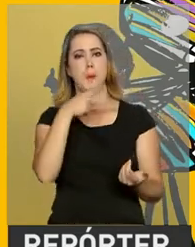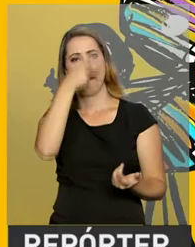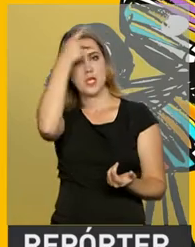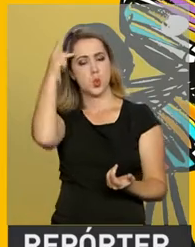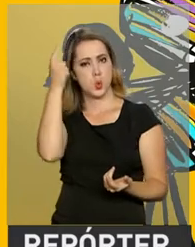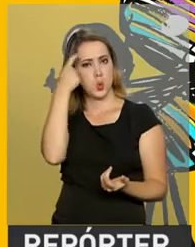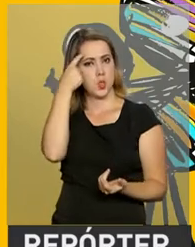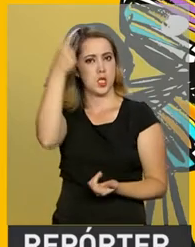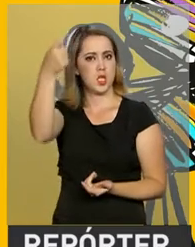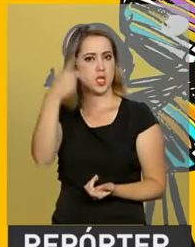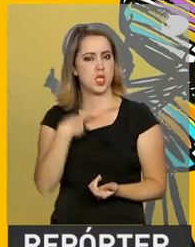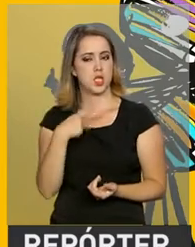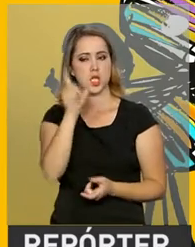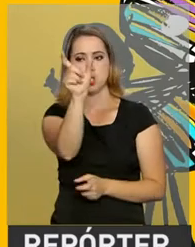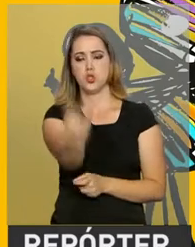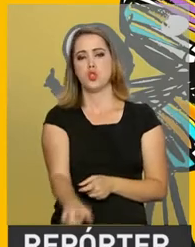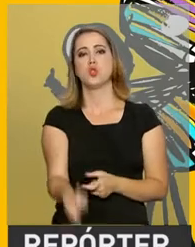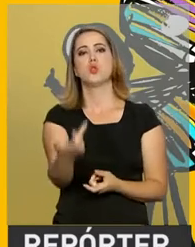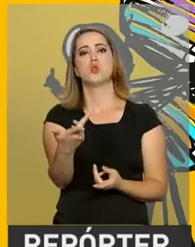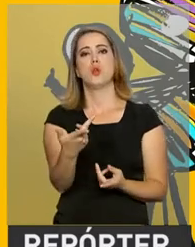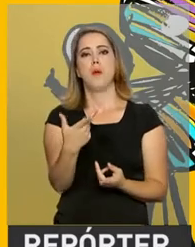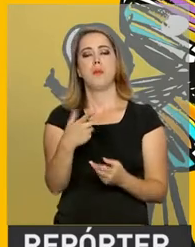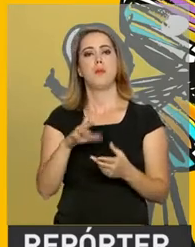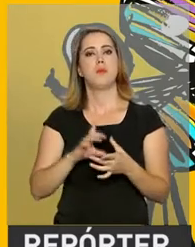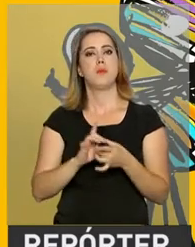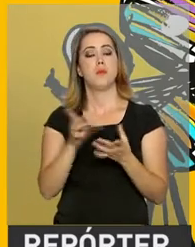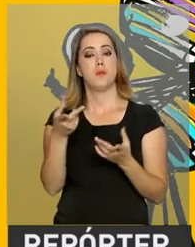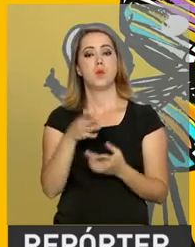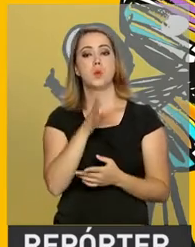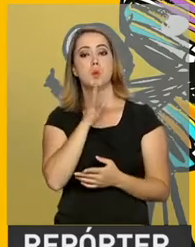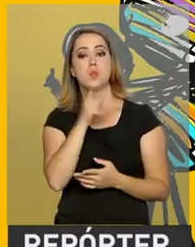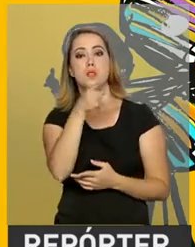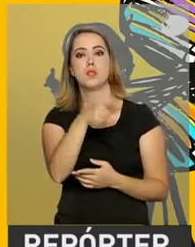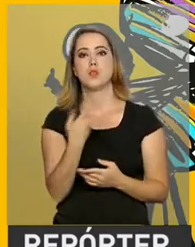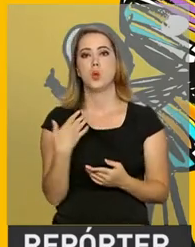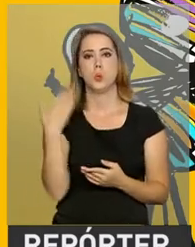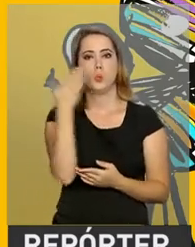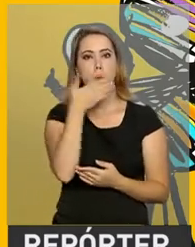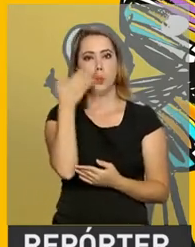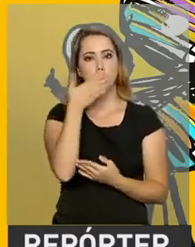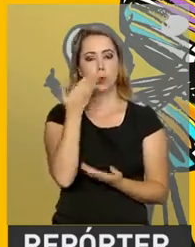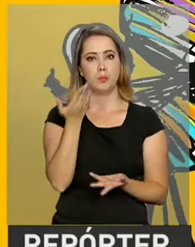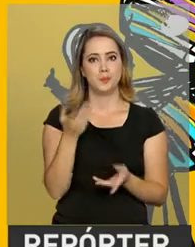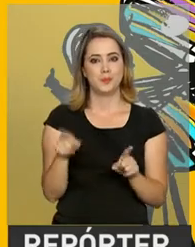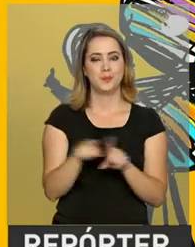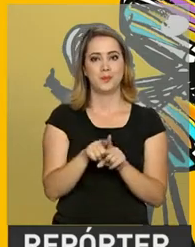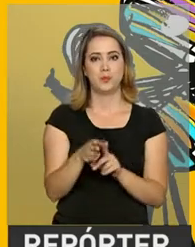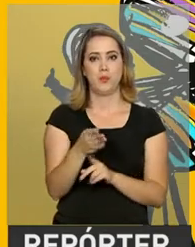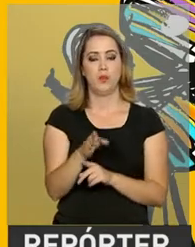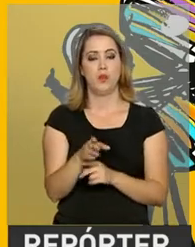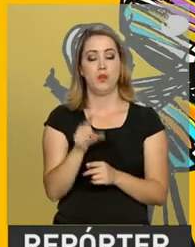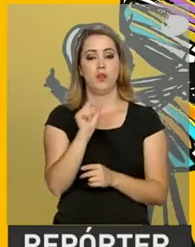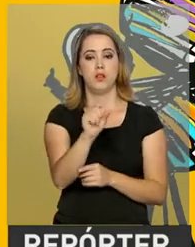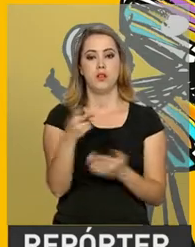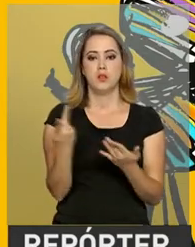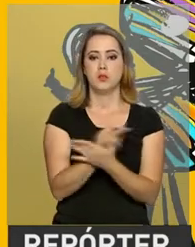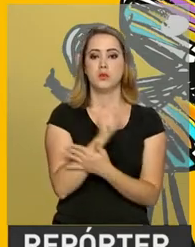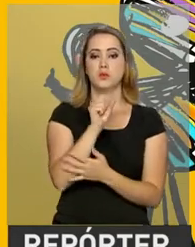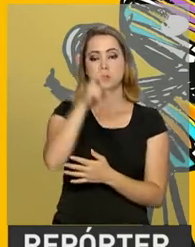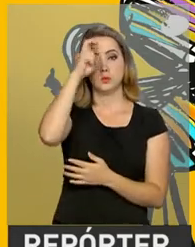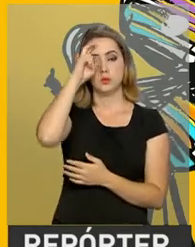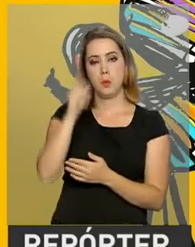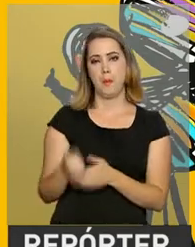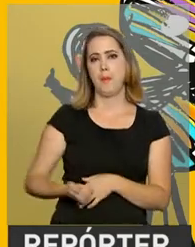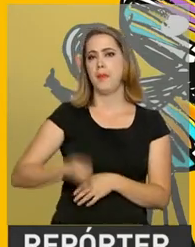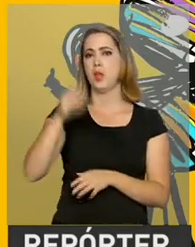o garoto popular da escola no estilo cinema mudo. O filme, feito por estudantes de Curitiba, ganhou o prêmio de melhor